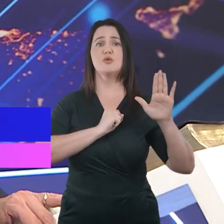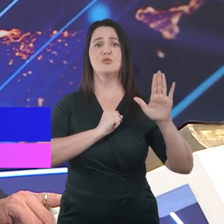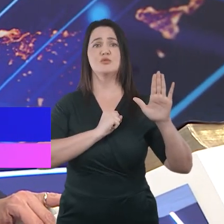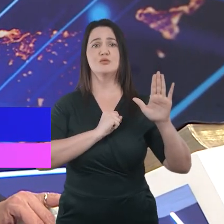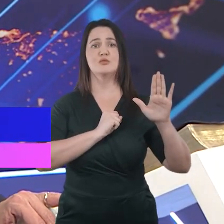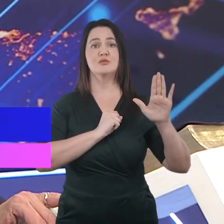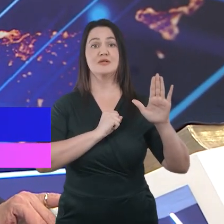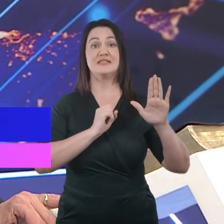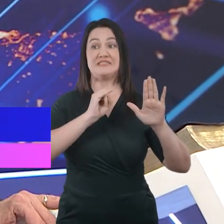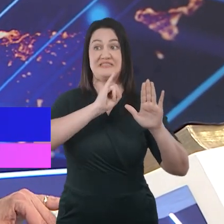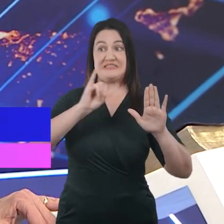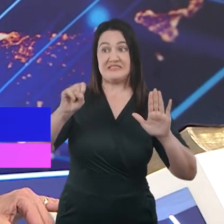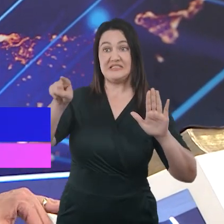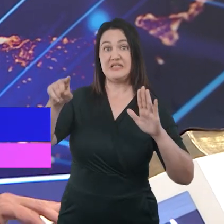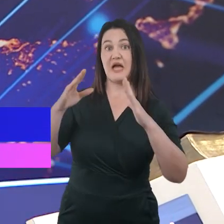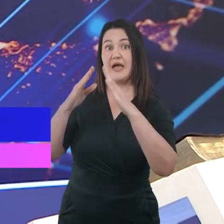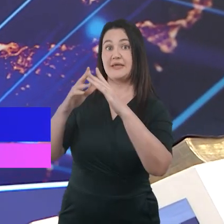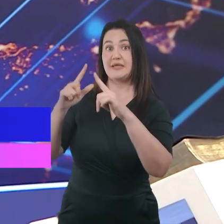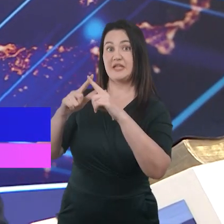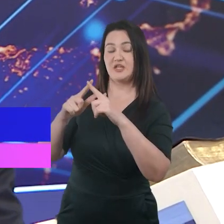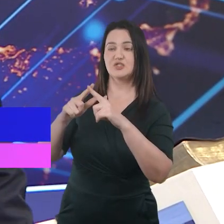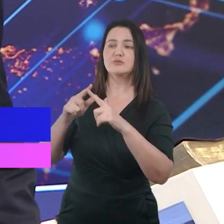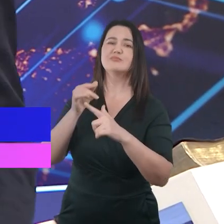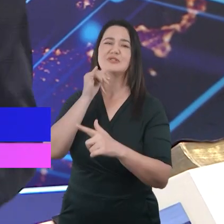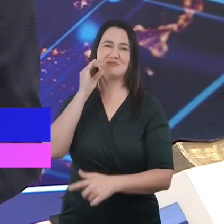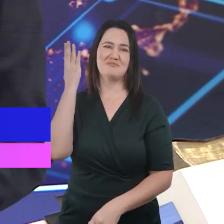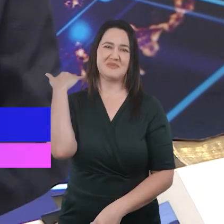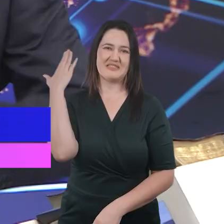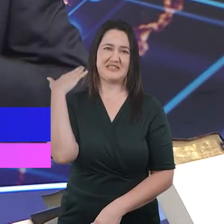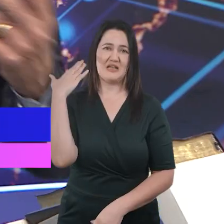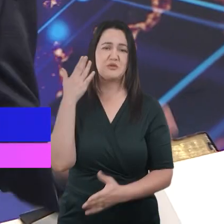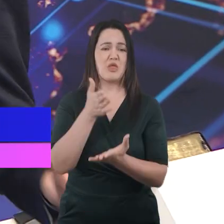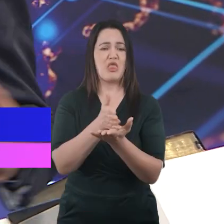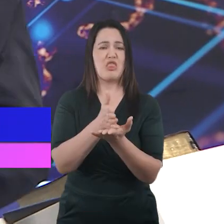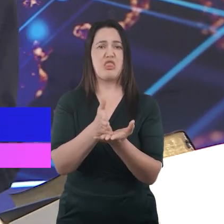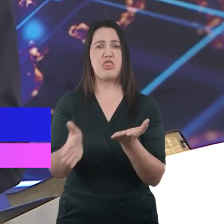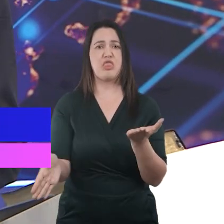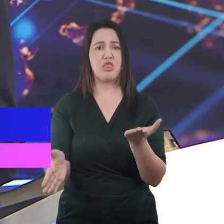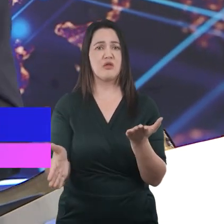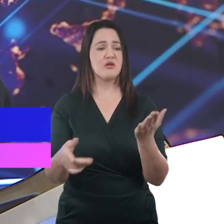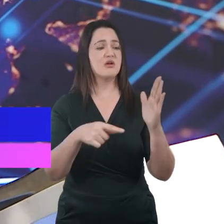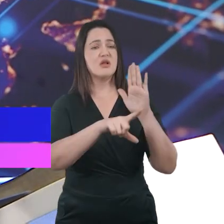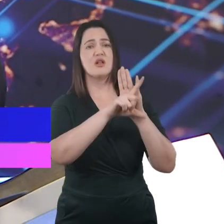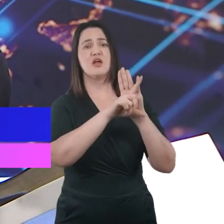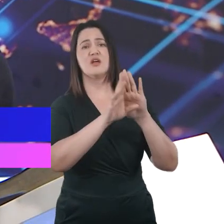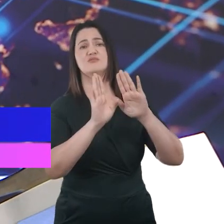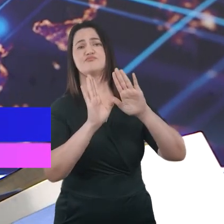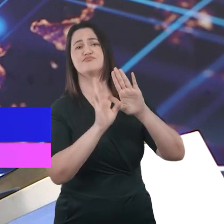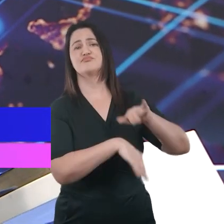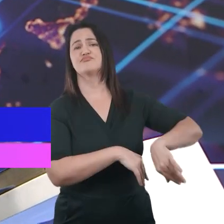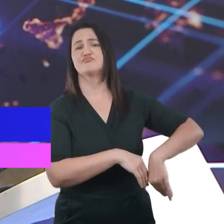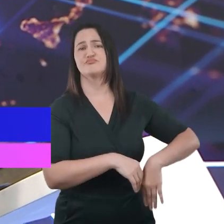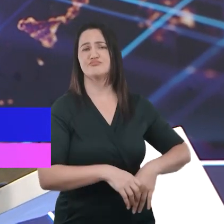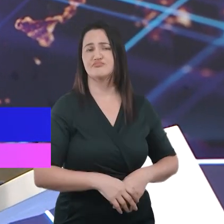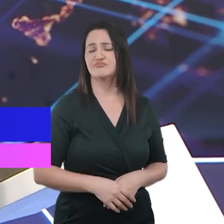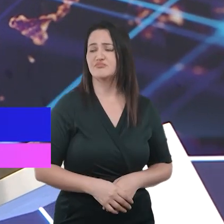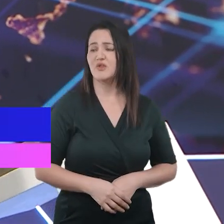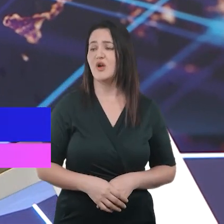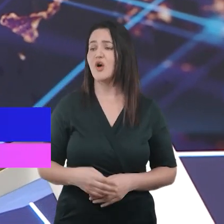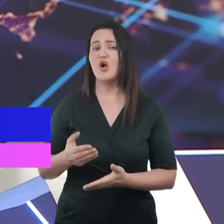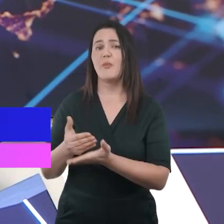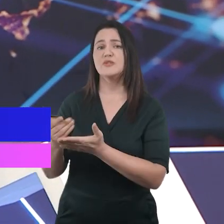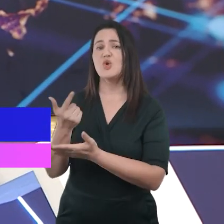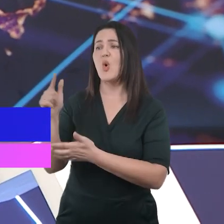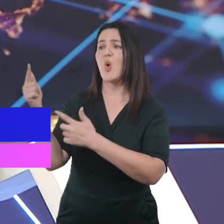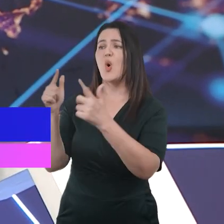A igreja, quando ela se paganizou, ela se apostatou e trouxe para dentro dela práticas